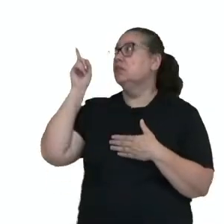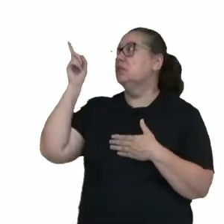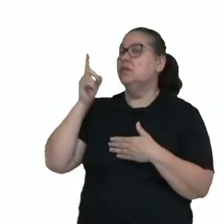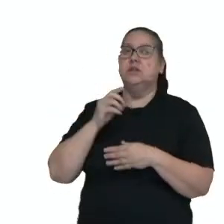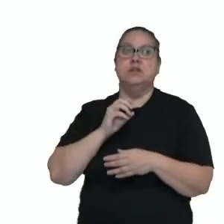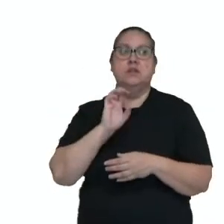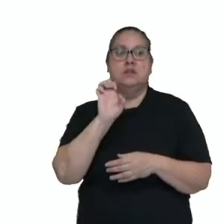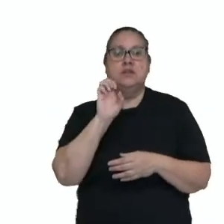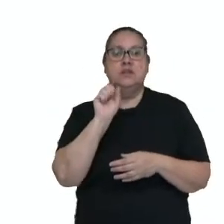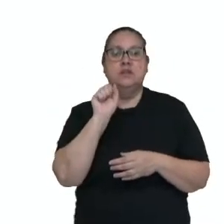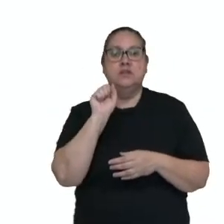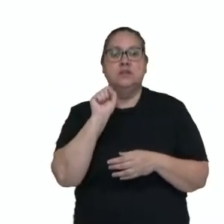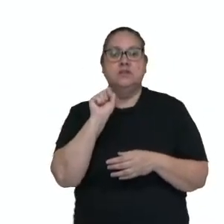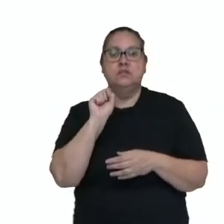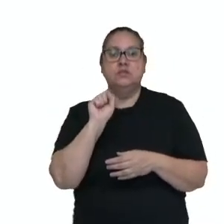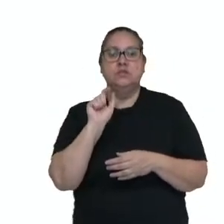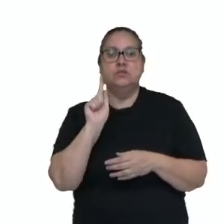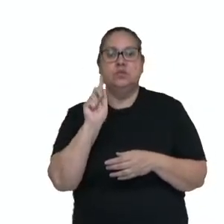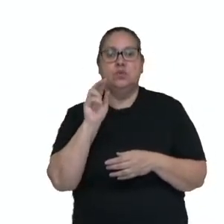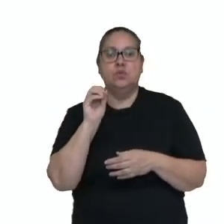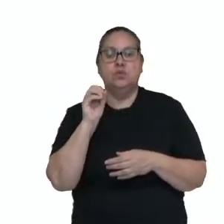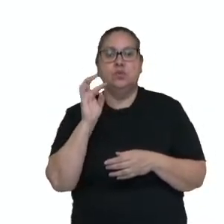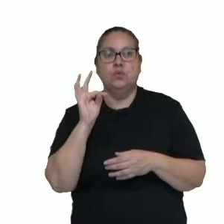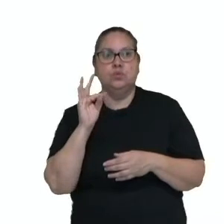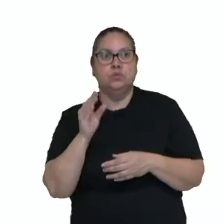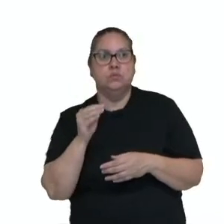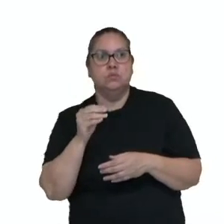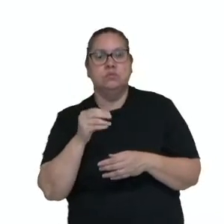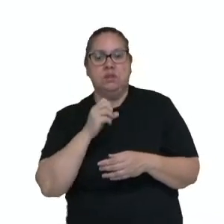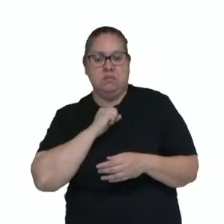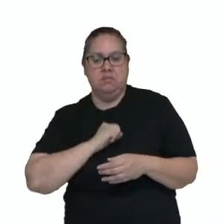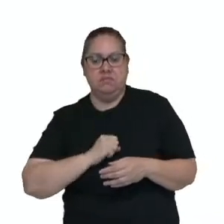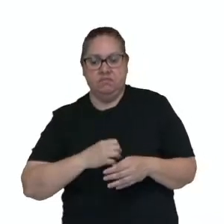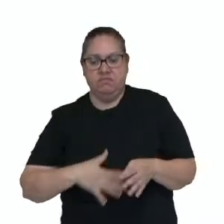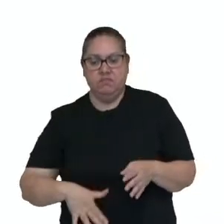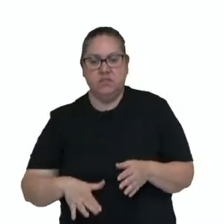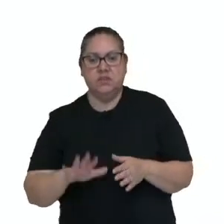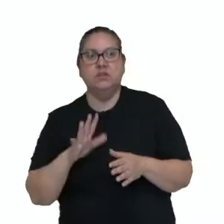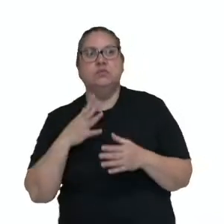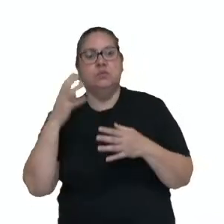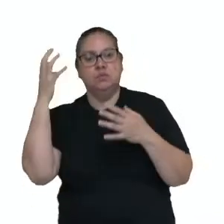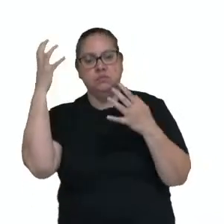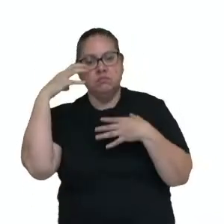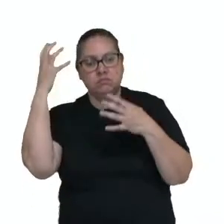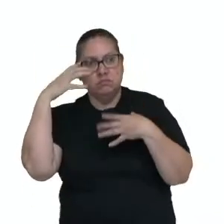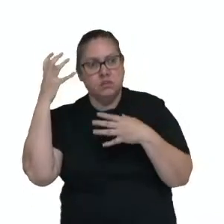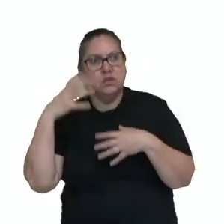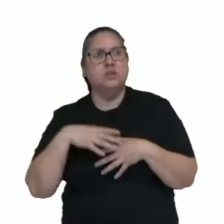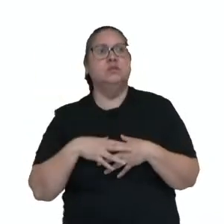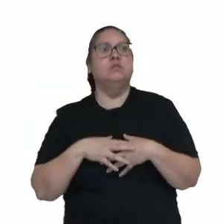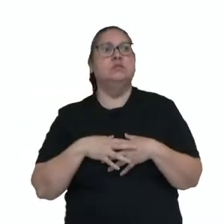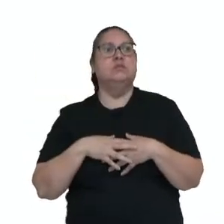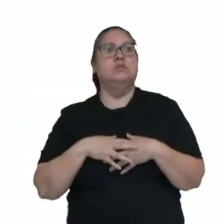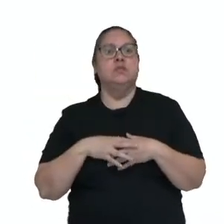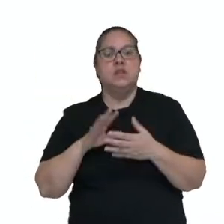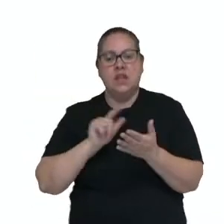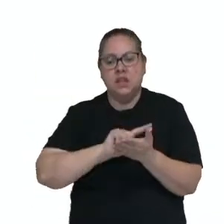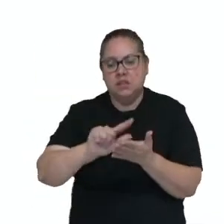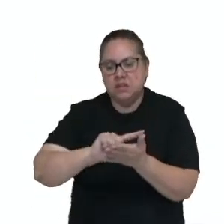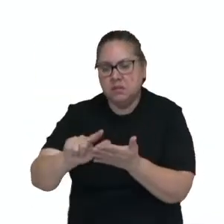E como isso acontece? Ele é o resultado da água proveniente do banho, da